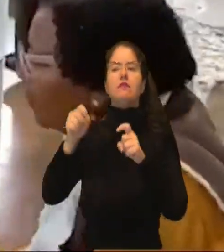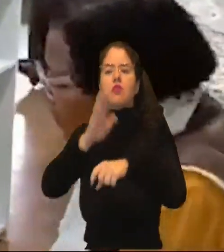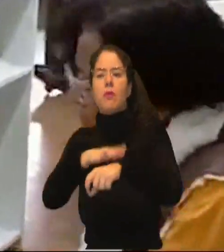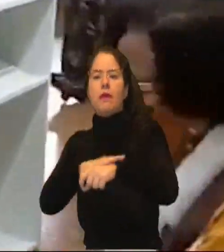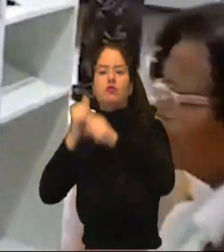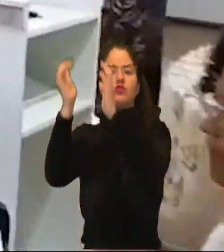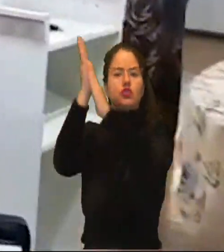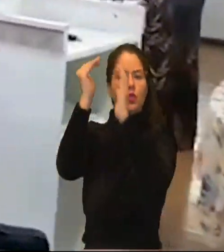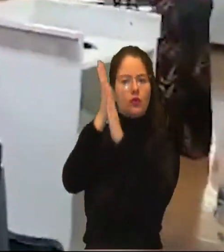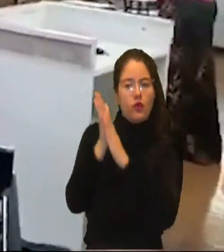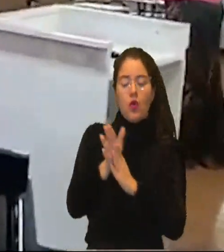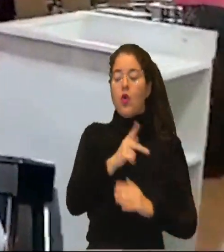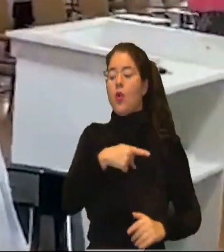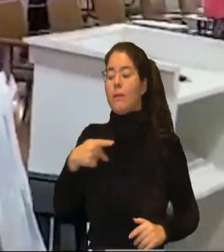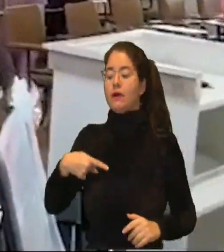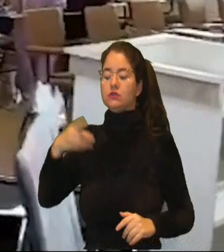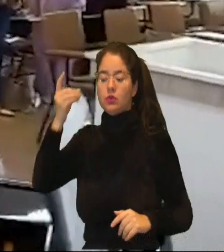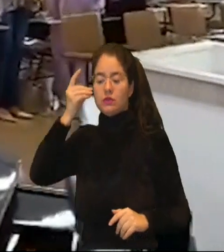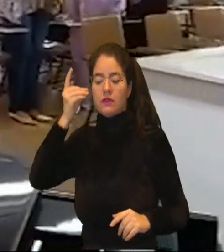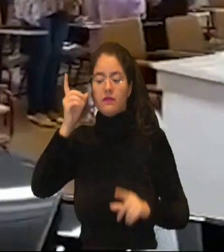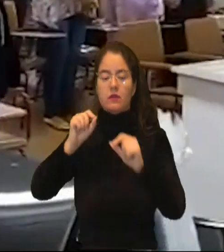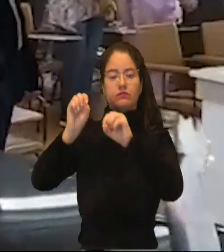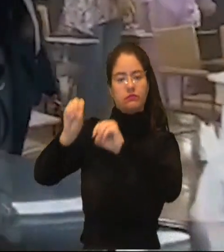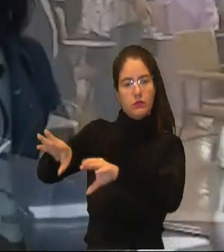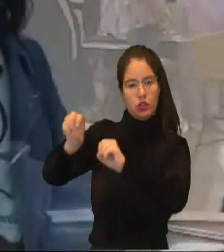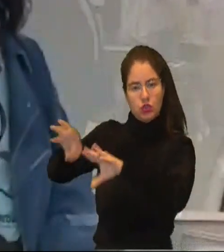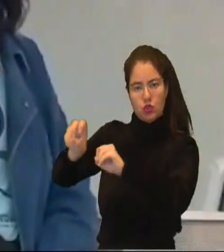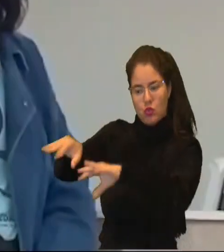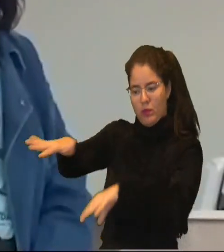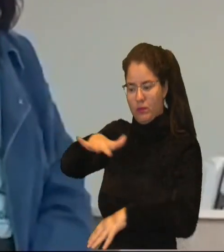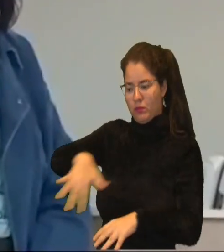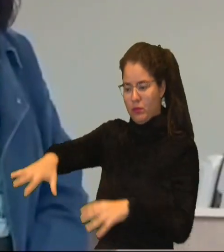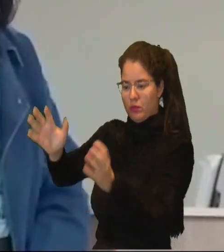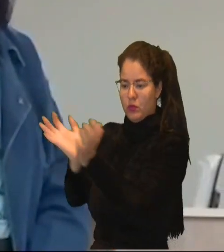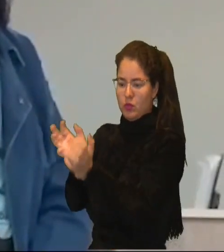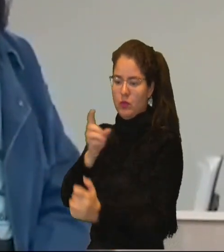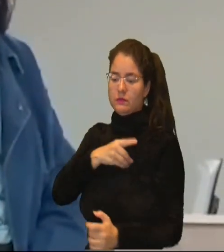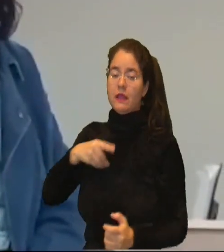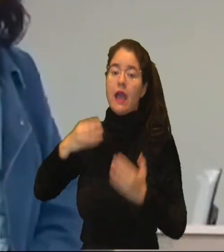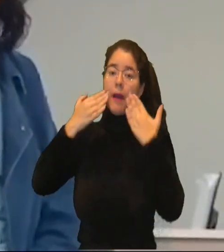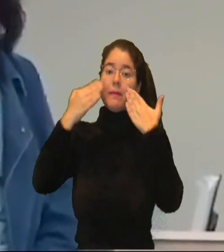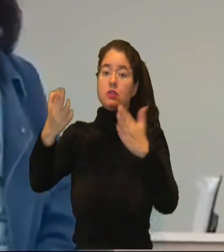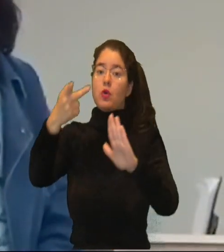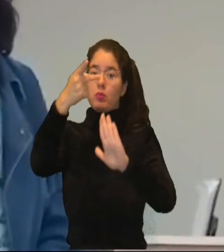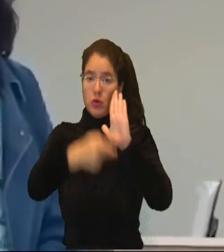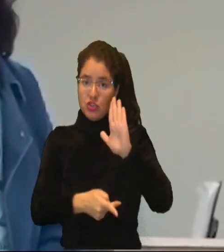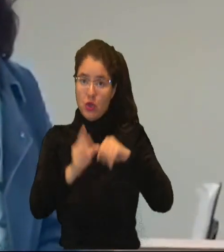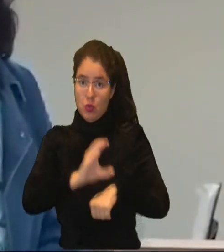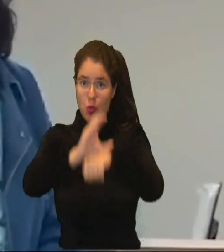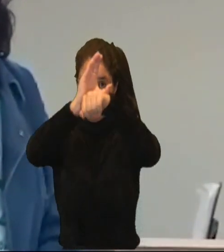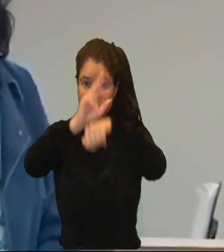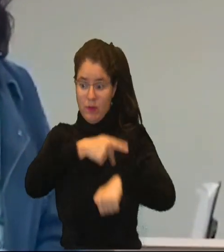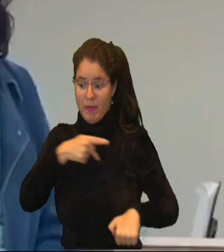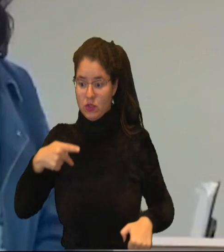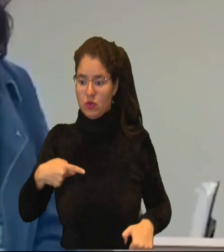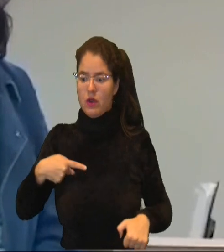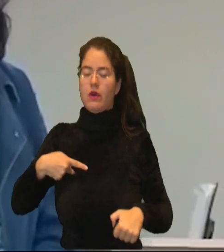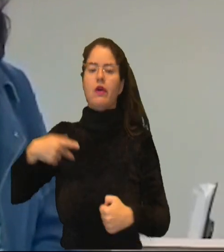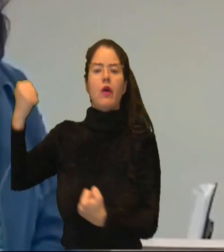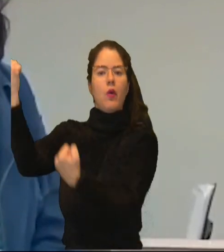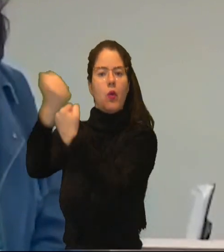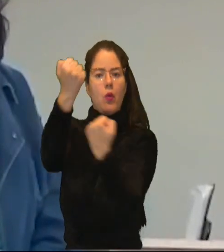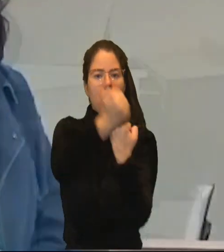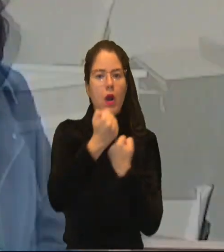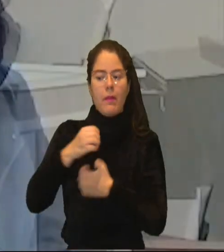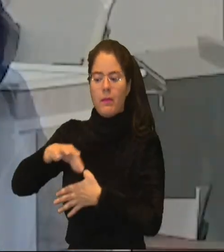o pastor Davi ministrou ao Conselho Diaconal e apresentou os projetos do Conselho Pastoral com o apoio de líderes